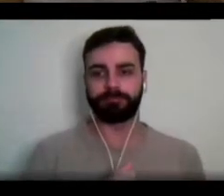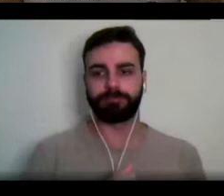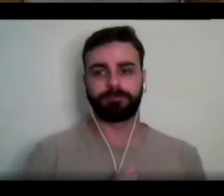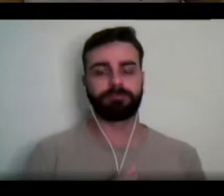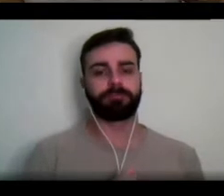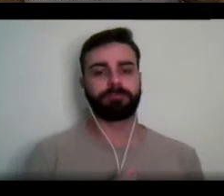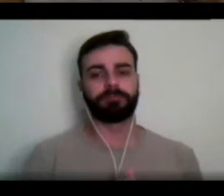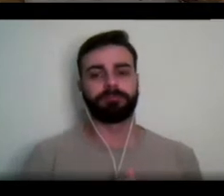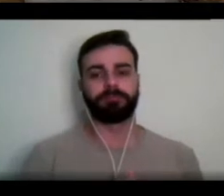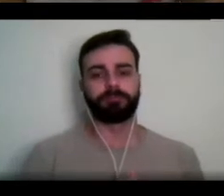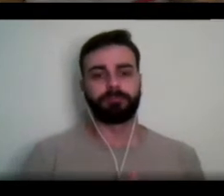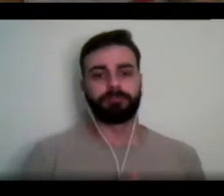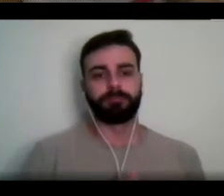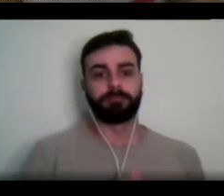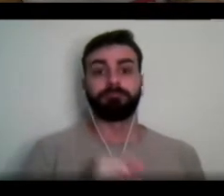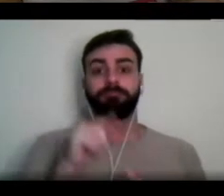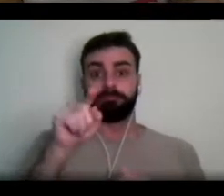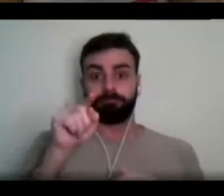né?